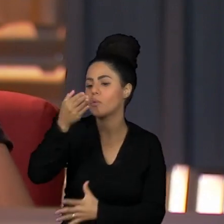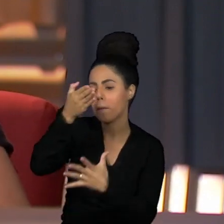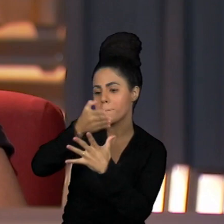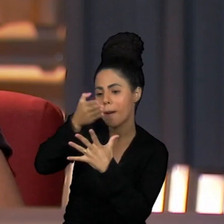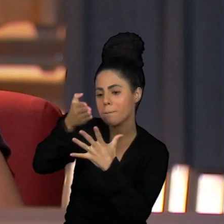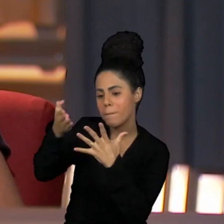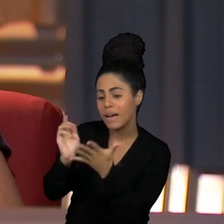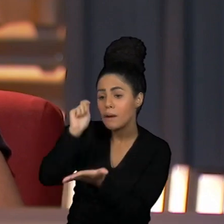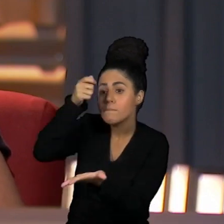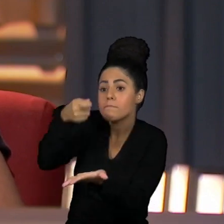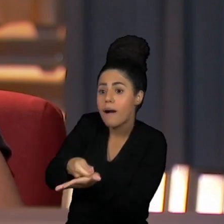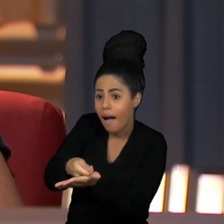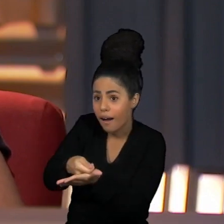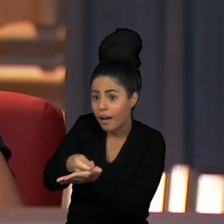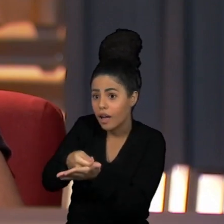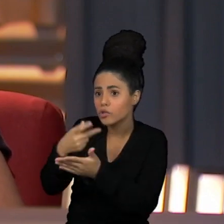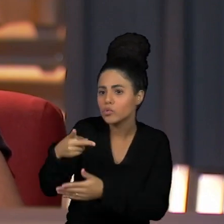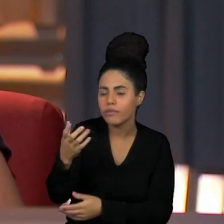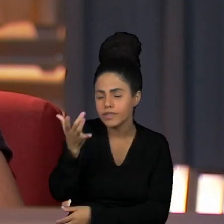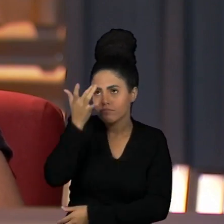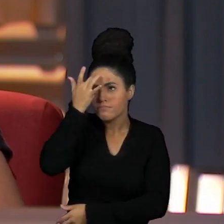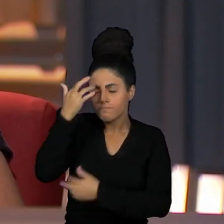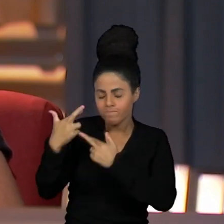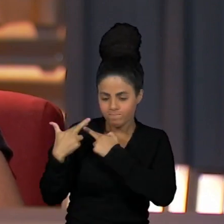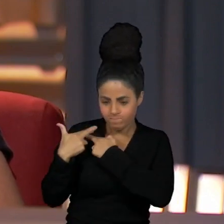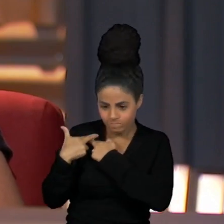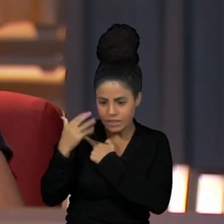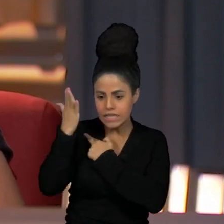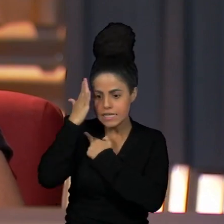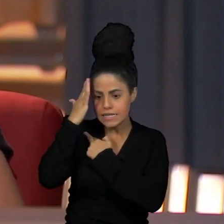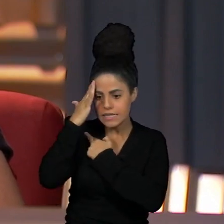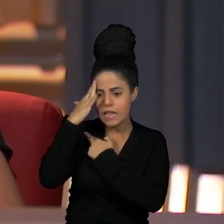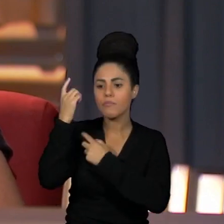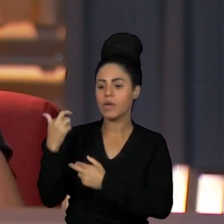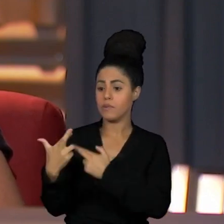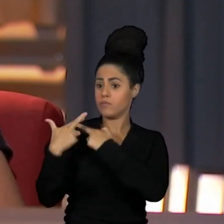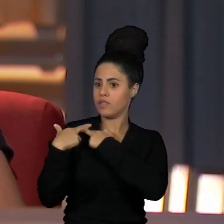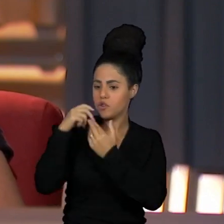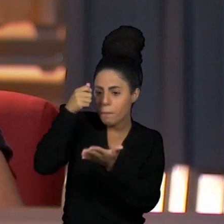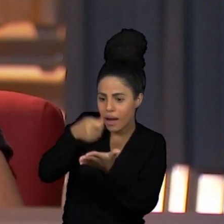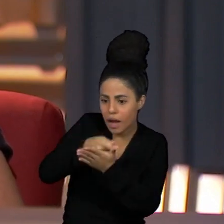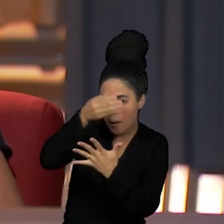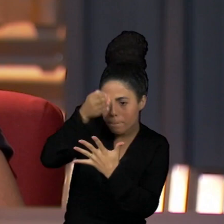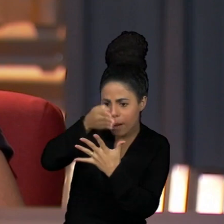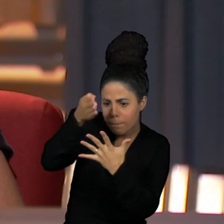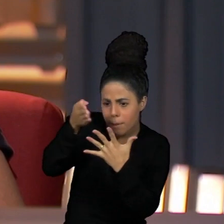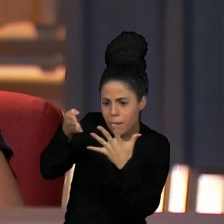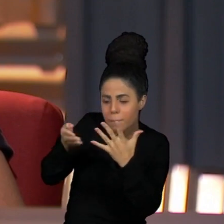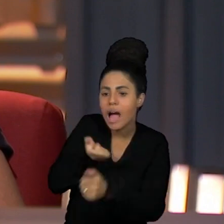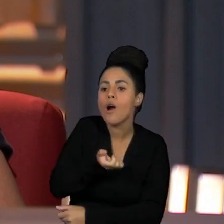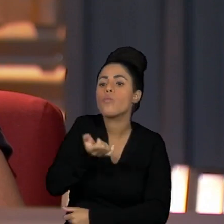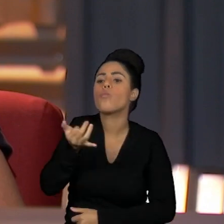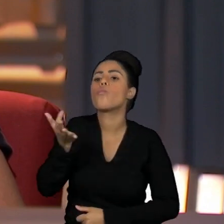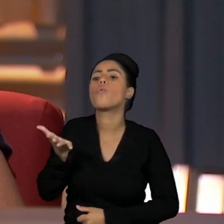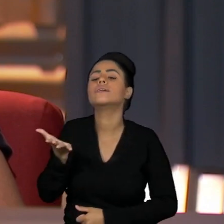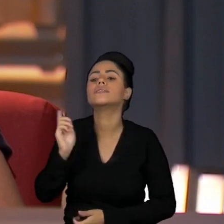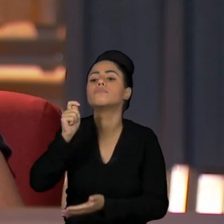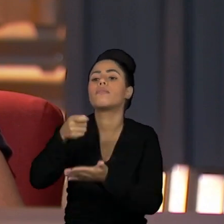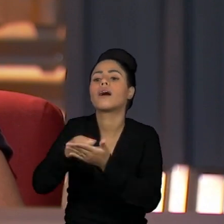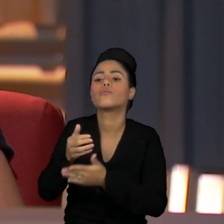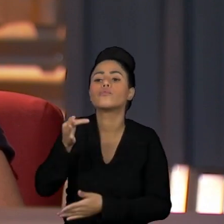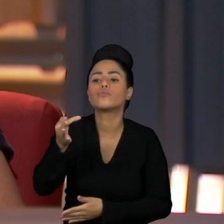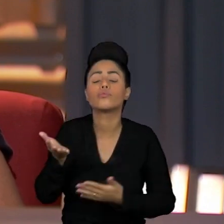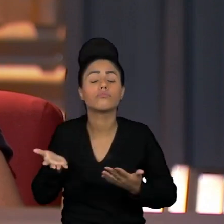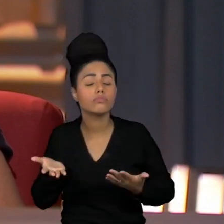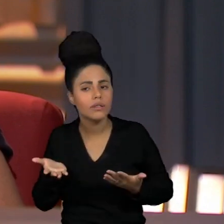dinheiro, né? E aí você tem que ter consciência desses juros que você está pagando, né? Quantas parcelas está envolvido. E aí eu acho que